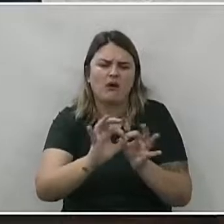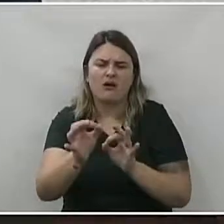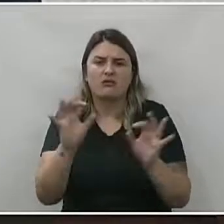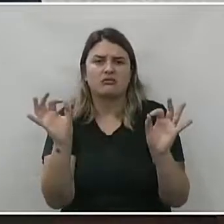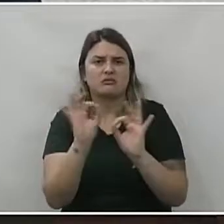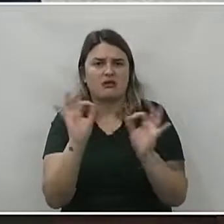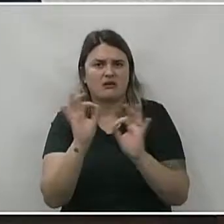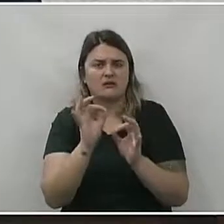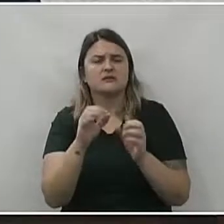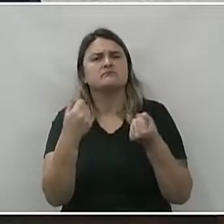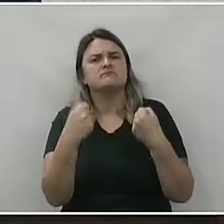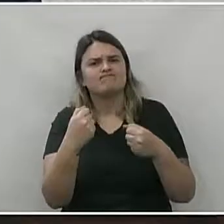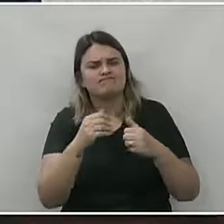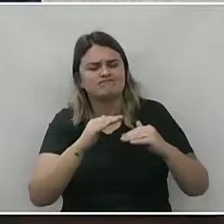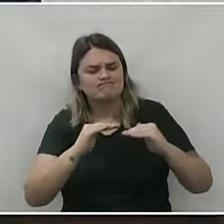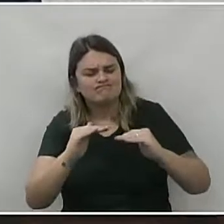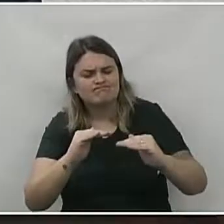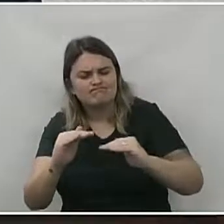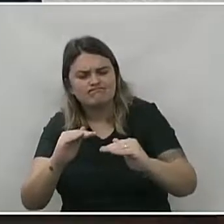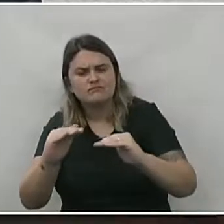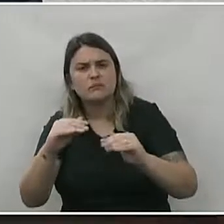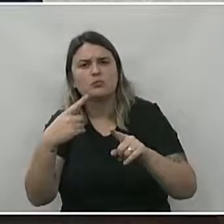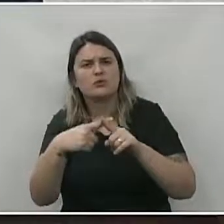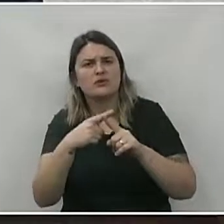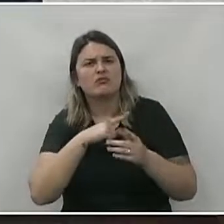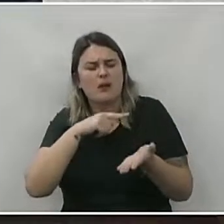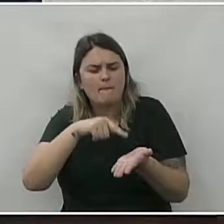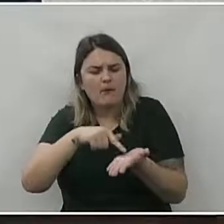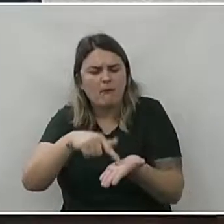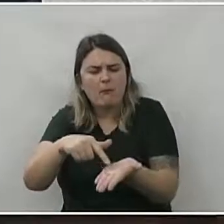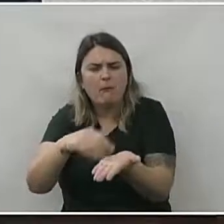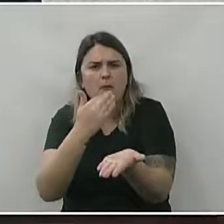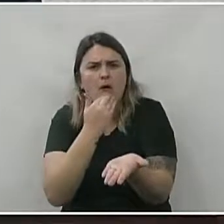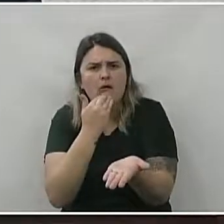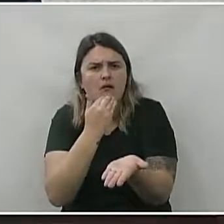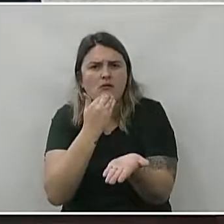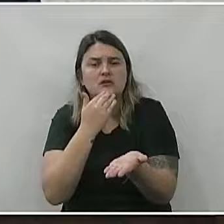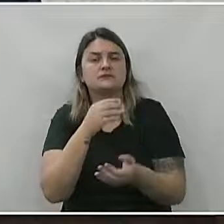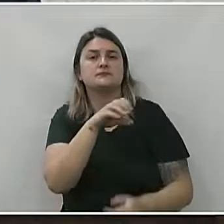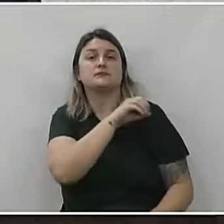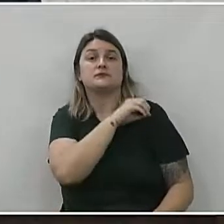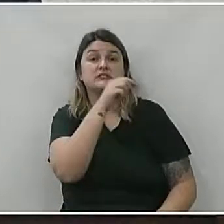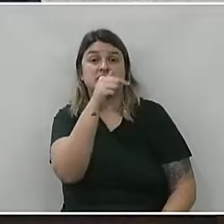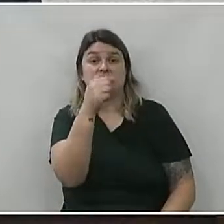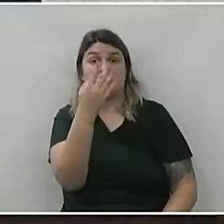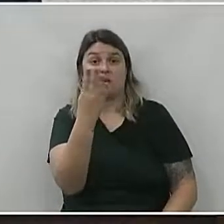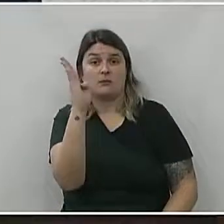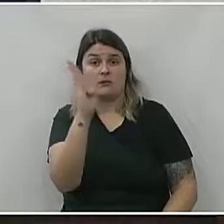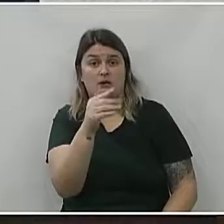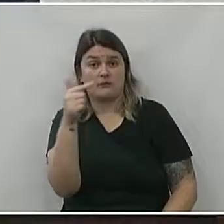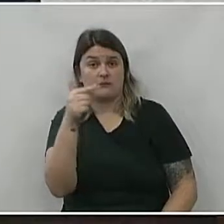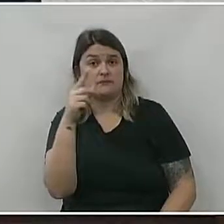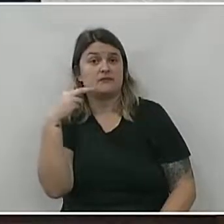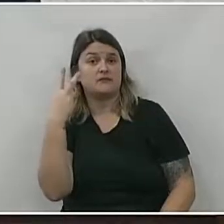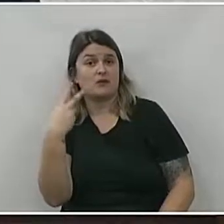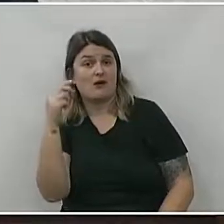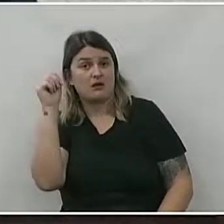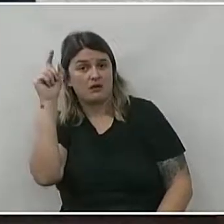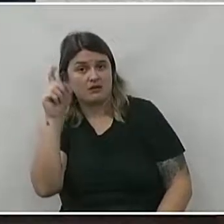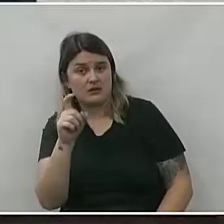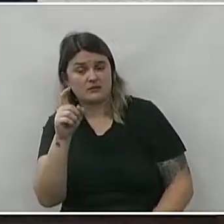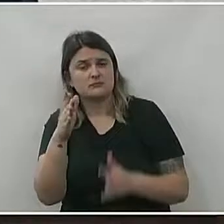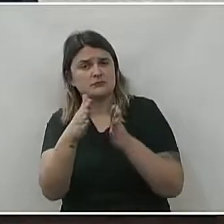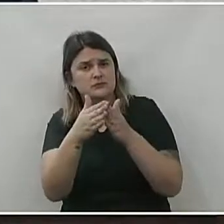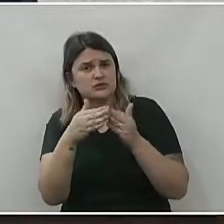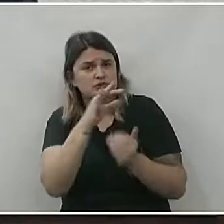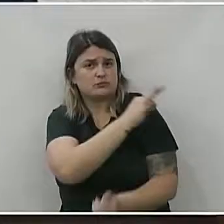sendo necessário correções e tapa-buracos. Número 74 de 2022, do vereador Alex Anastácio,